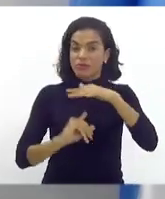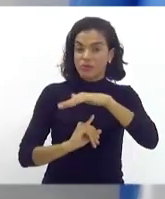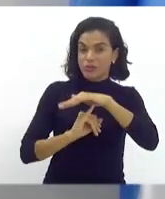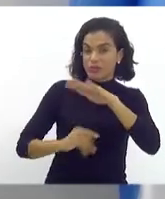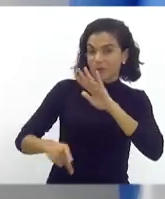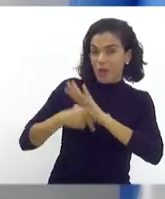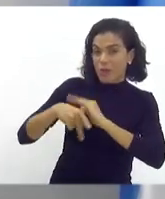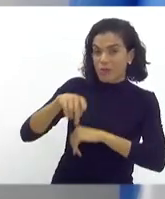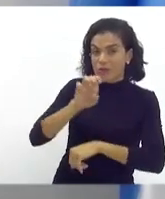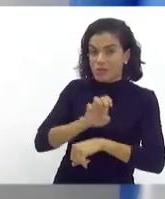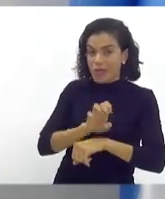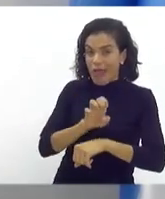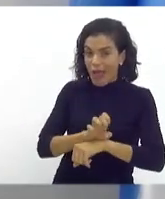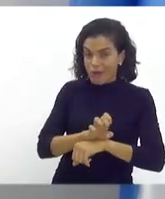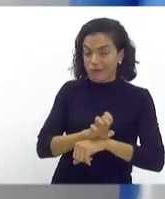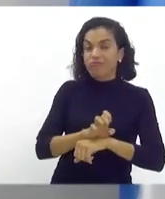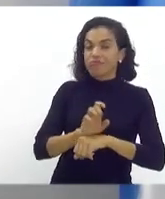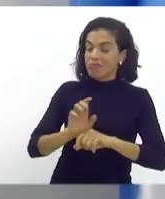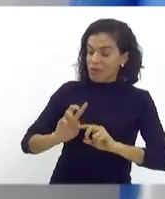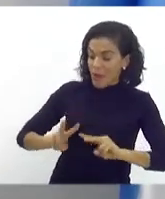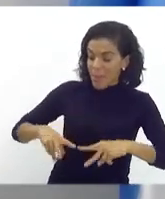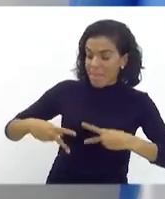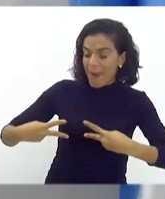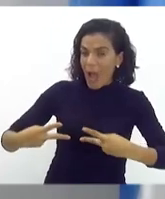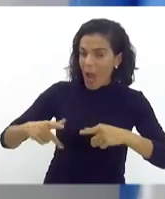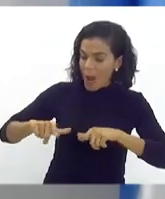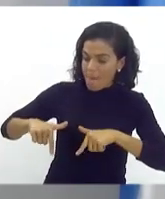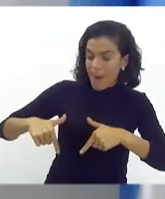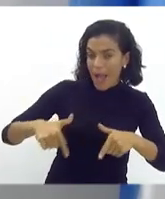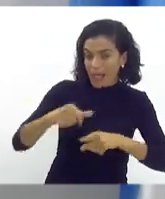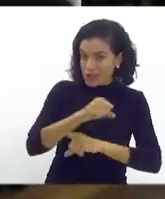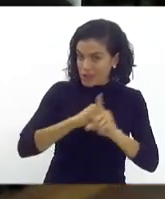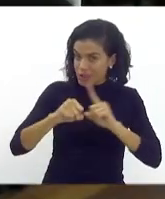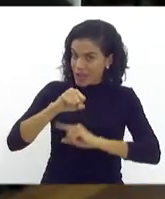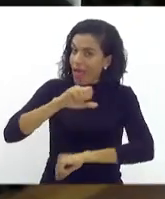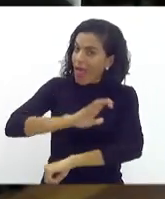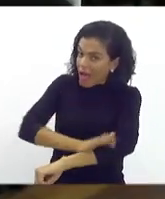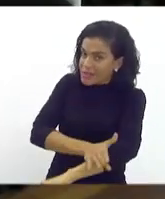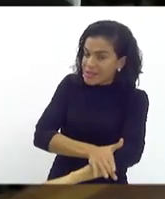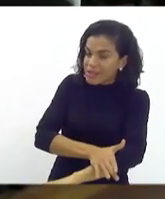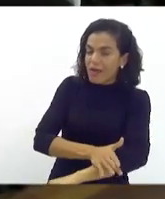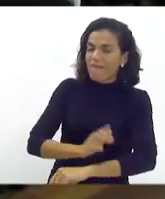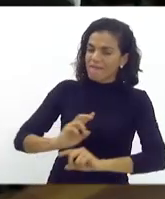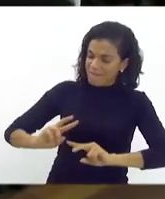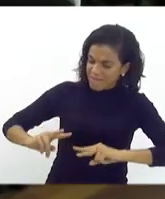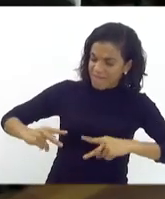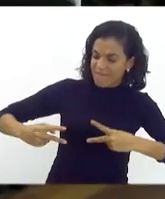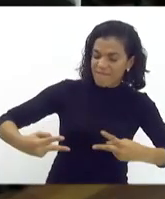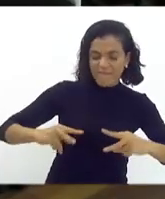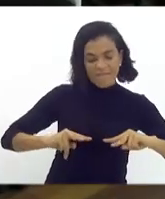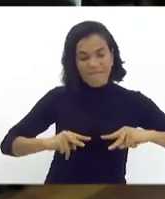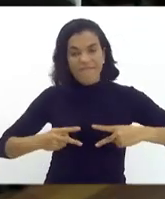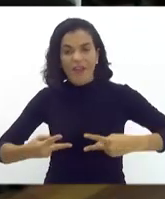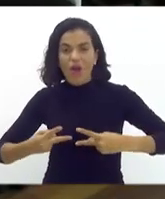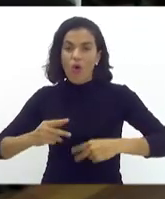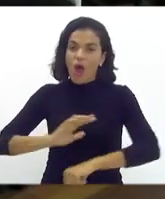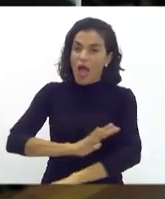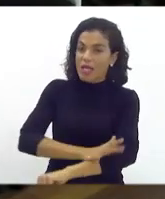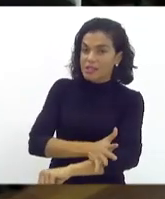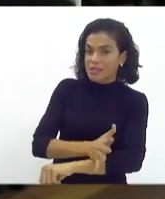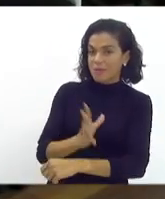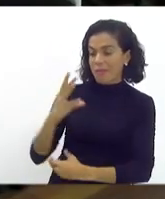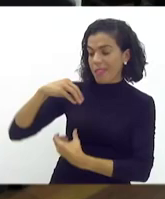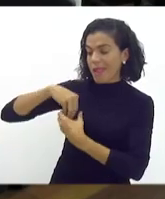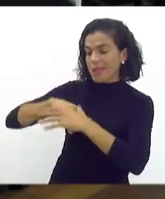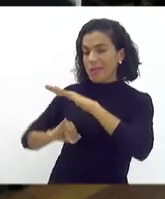Estado reproduza né como a nossa sociedade racista Reproduza o racismo em